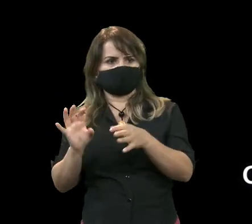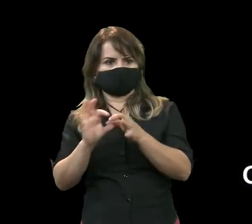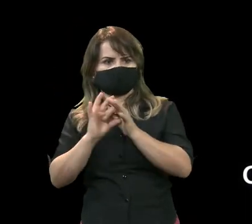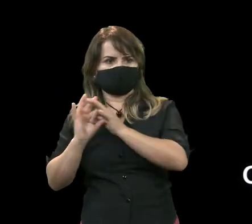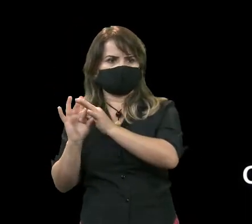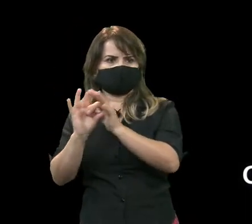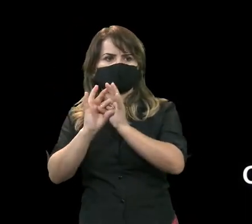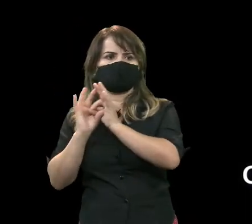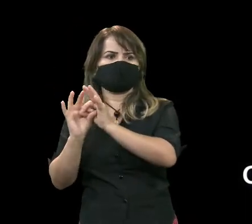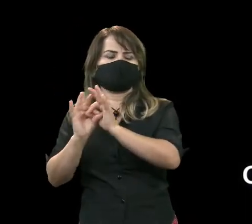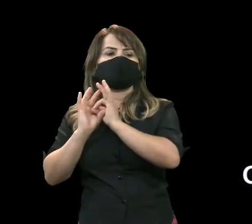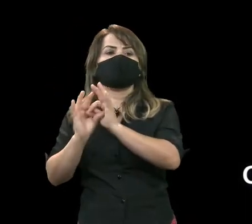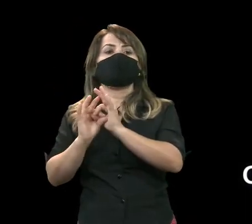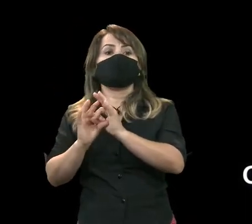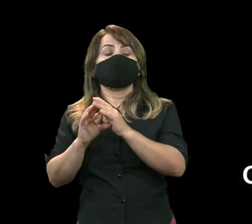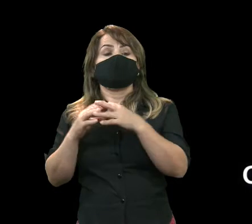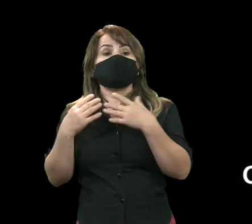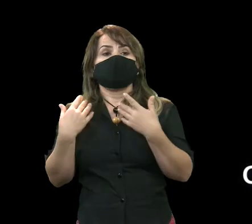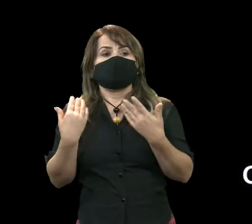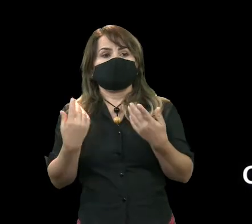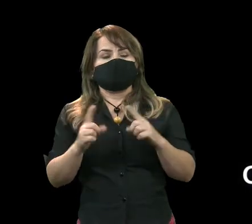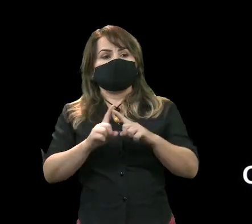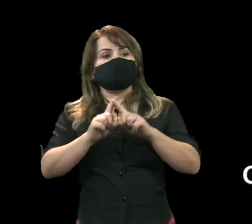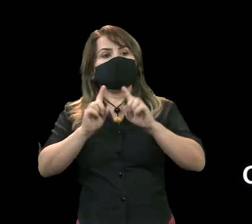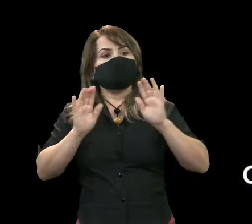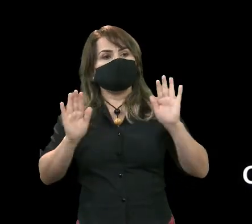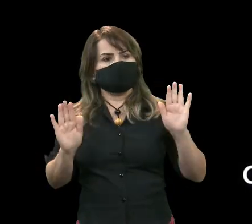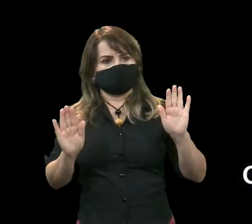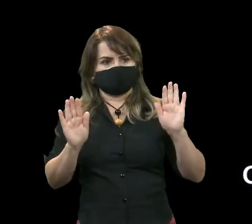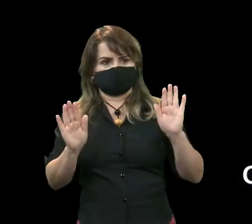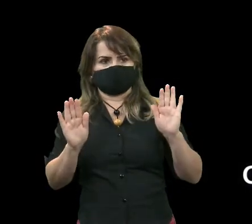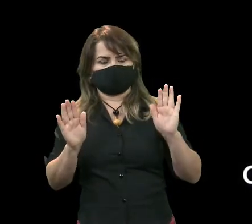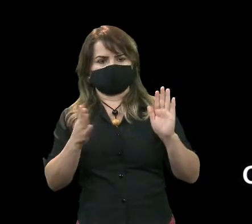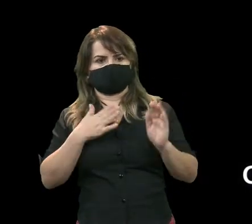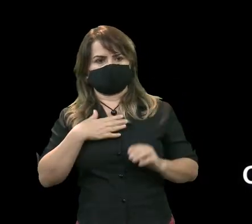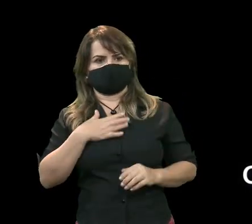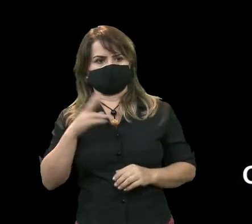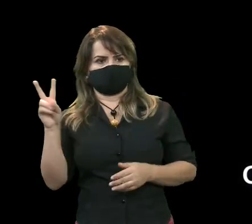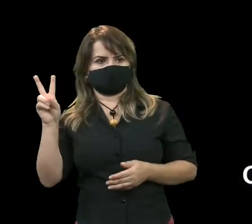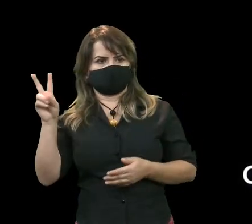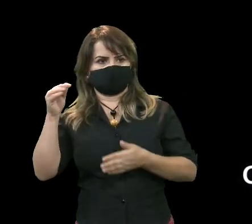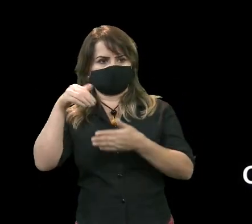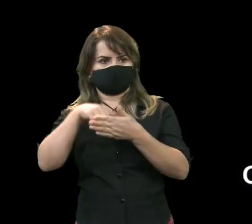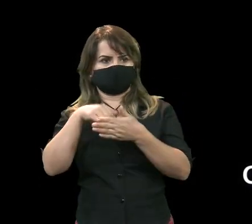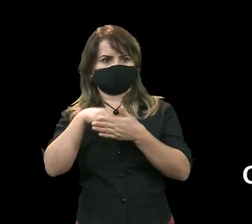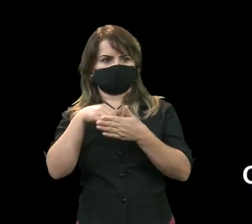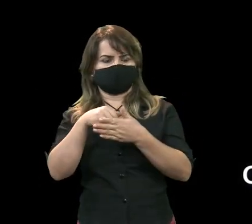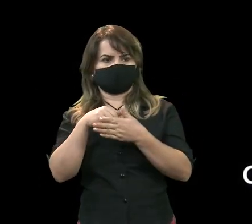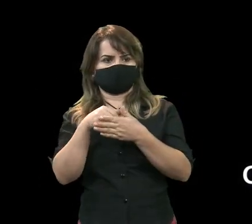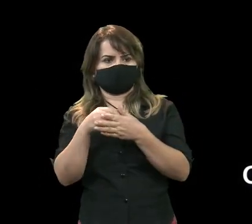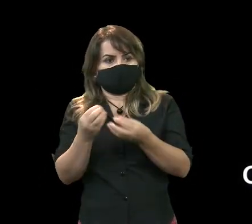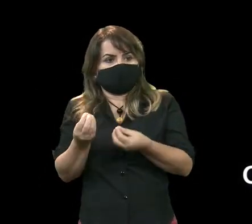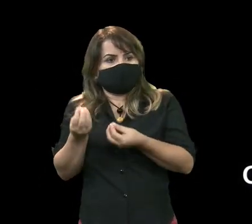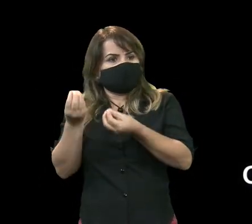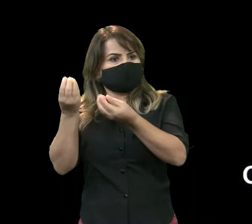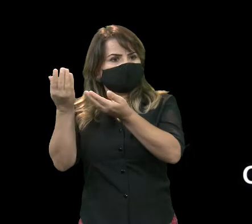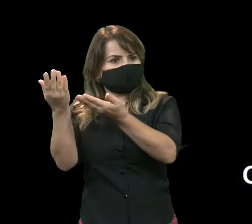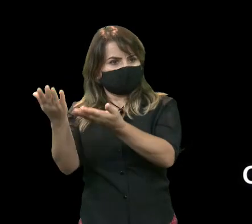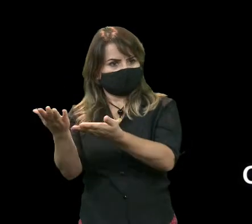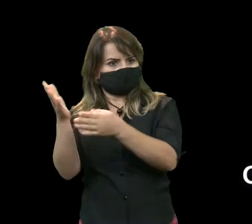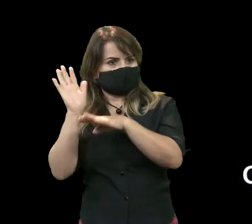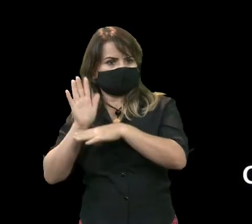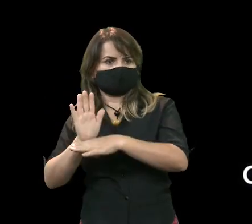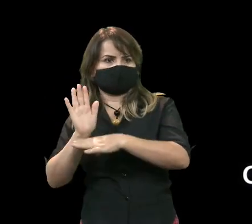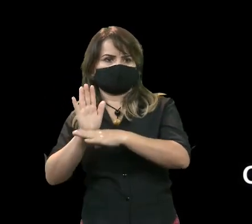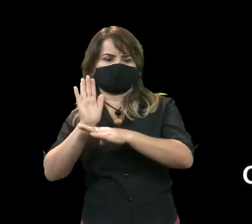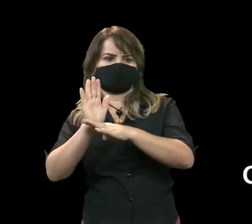empresto aqui, empresto não, hipoteco aqui meu voto, no sentido de que darei com meu voto a ferramenta que a